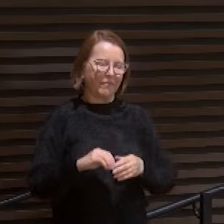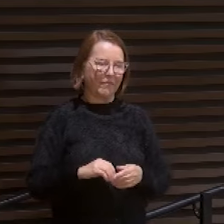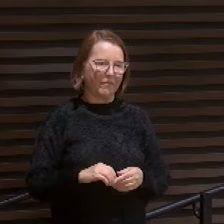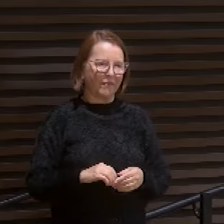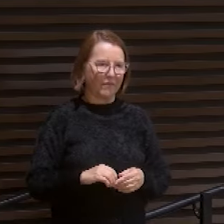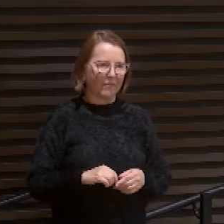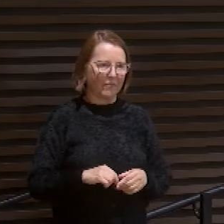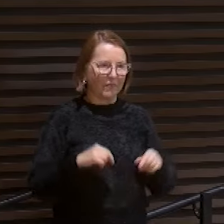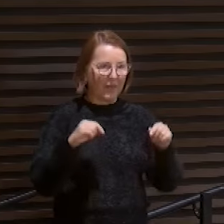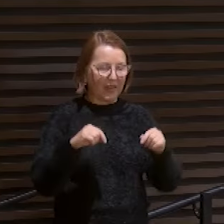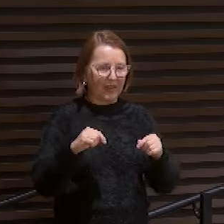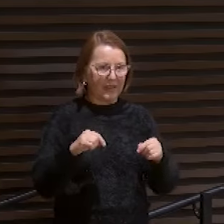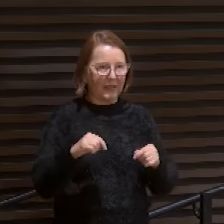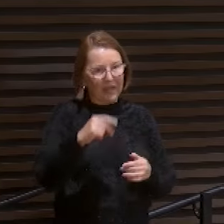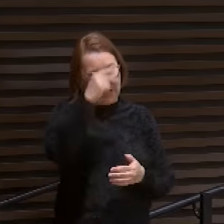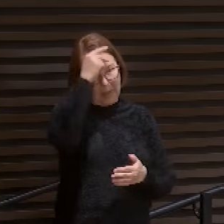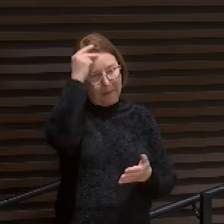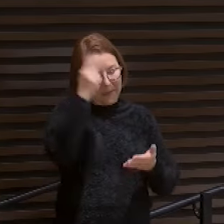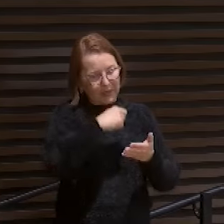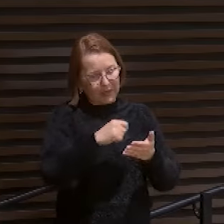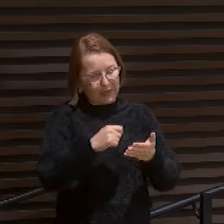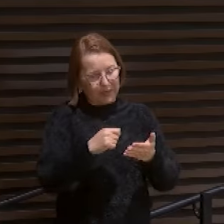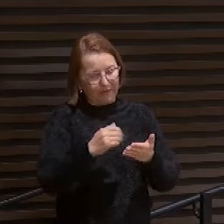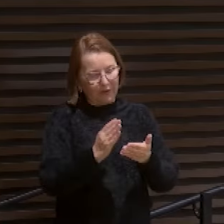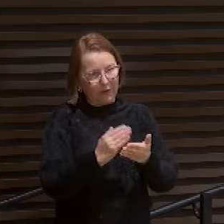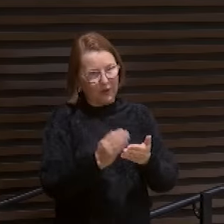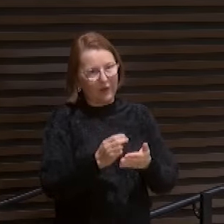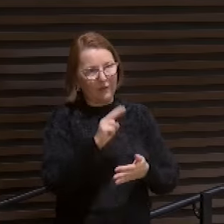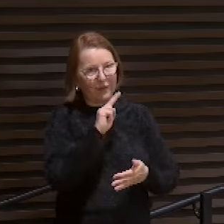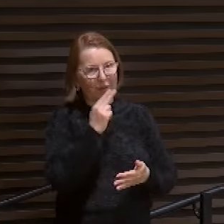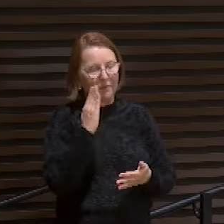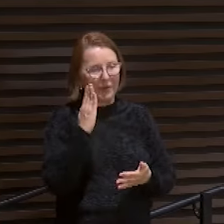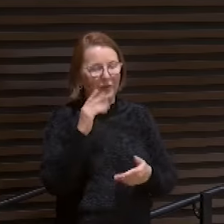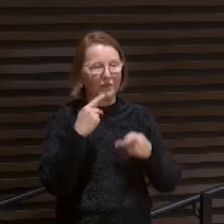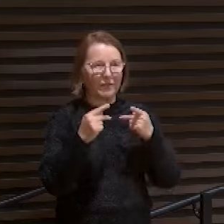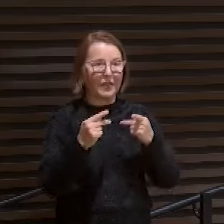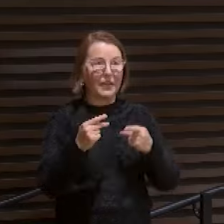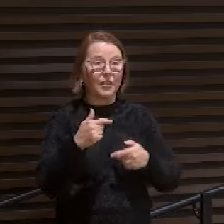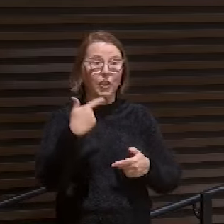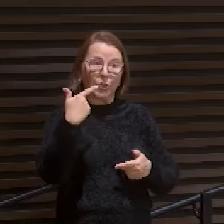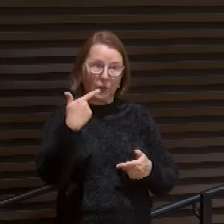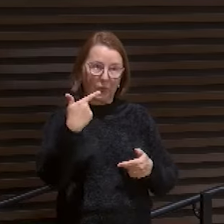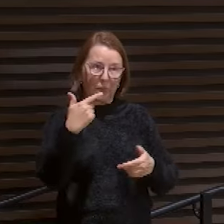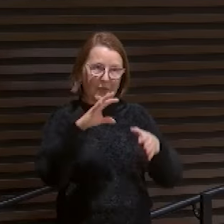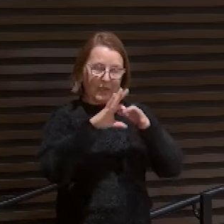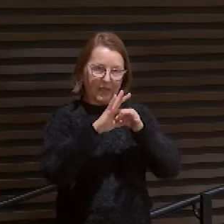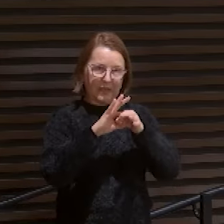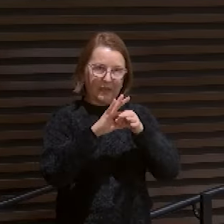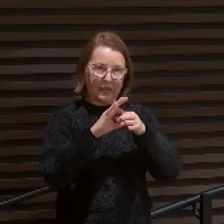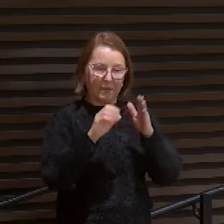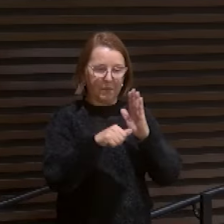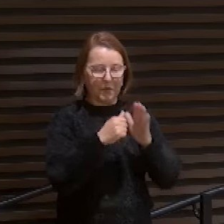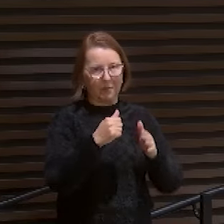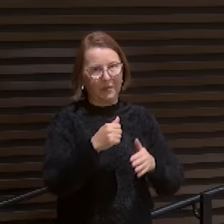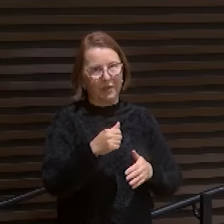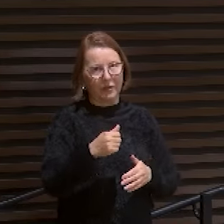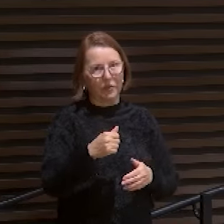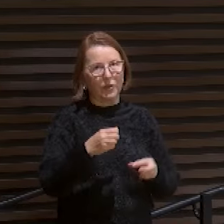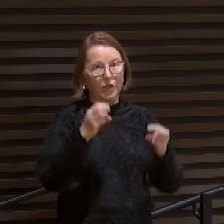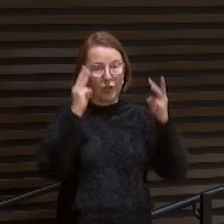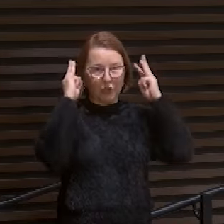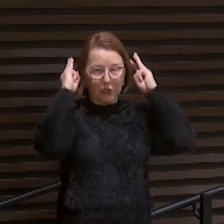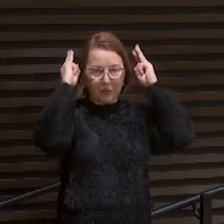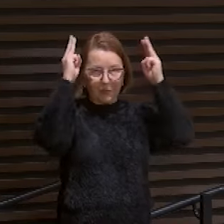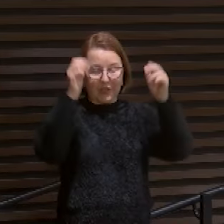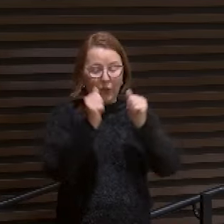Aqui o escritor se refere a duas alianças. A de Moisés com o povo de Israel e a